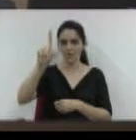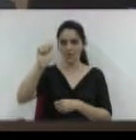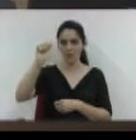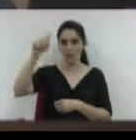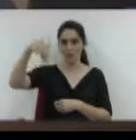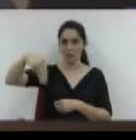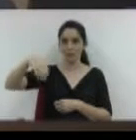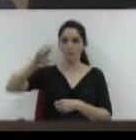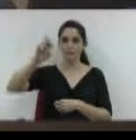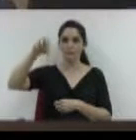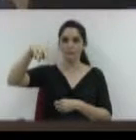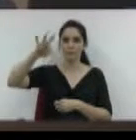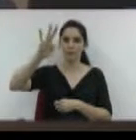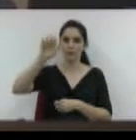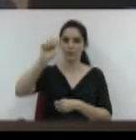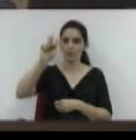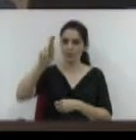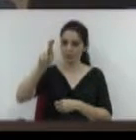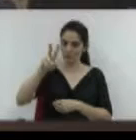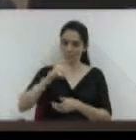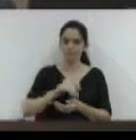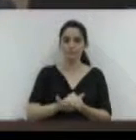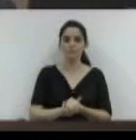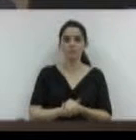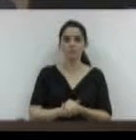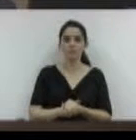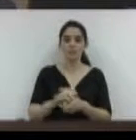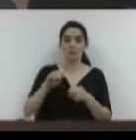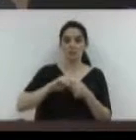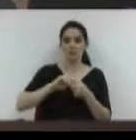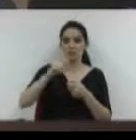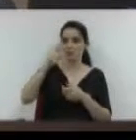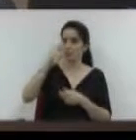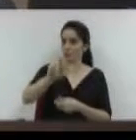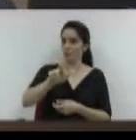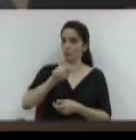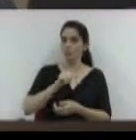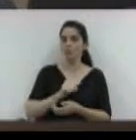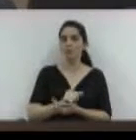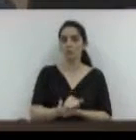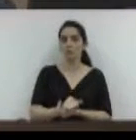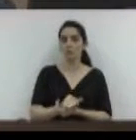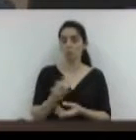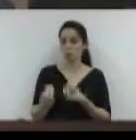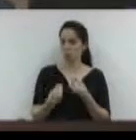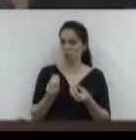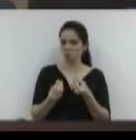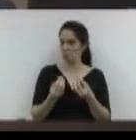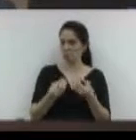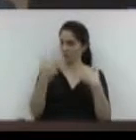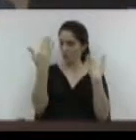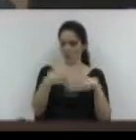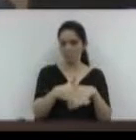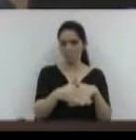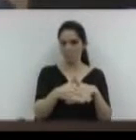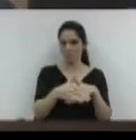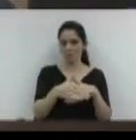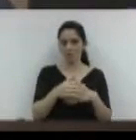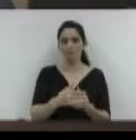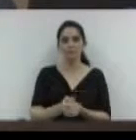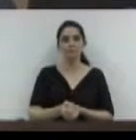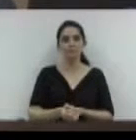que o caso não seria de reincidência de conduta, por não haver comprovação de falta de decoro por parte do